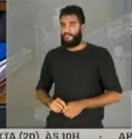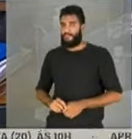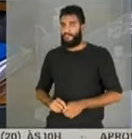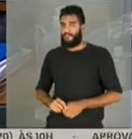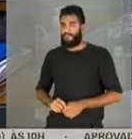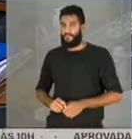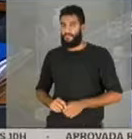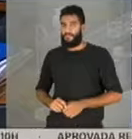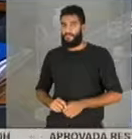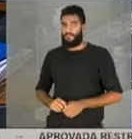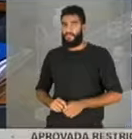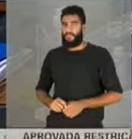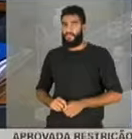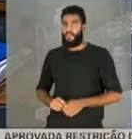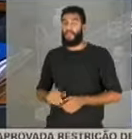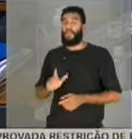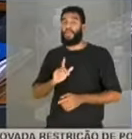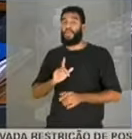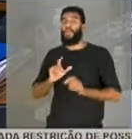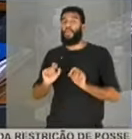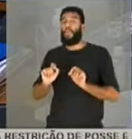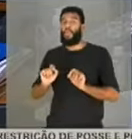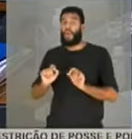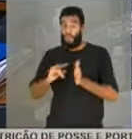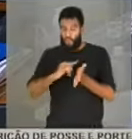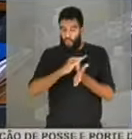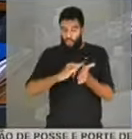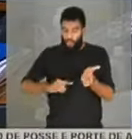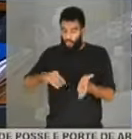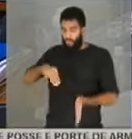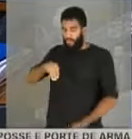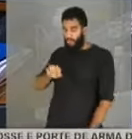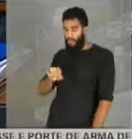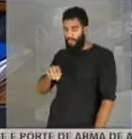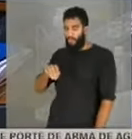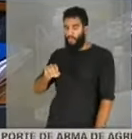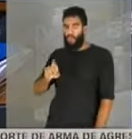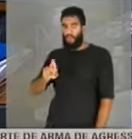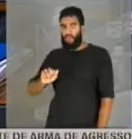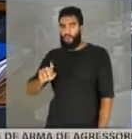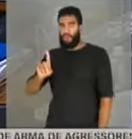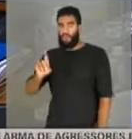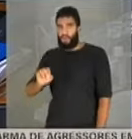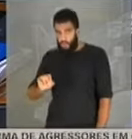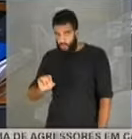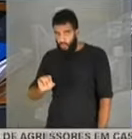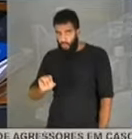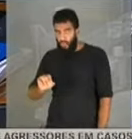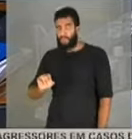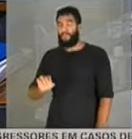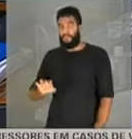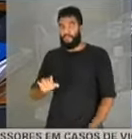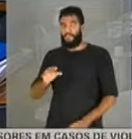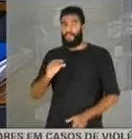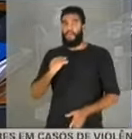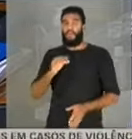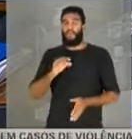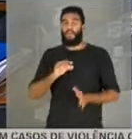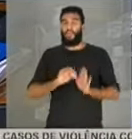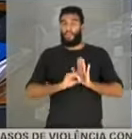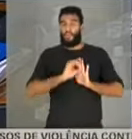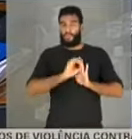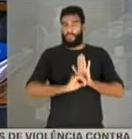contrato. Responde que o que existe é um memorando de entendimento. No ofício que encaminha,